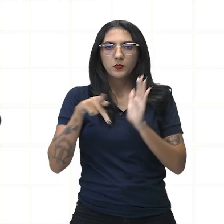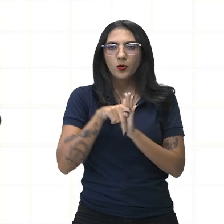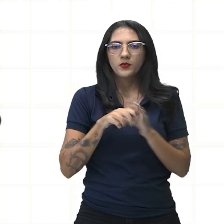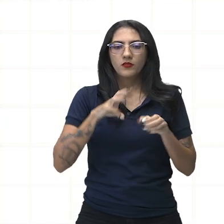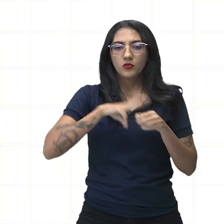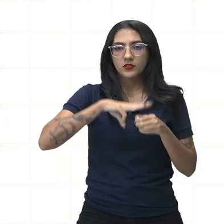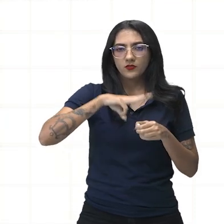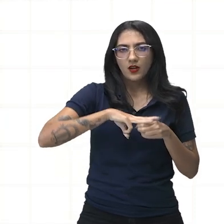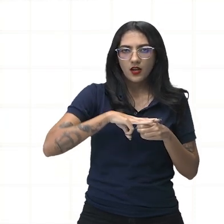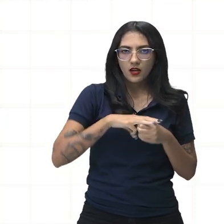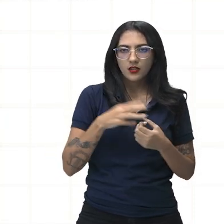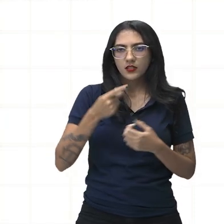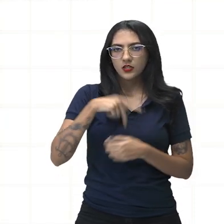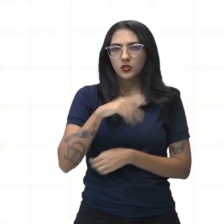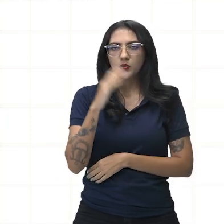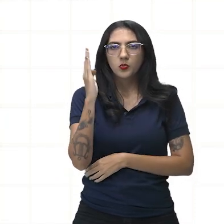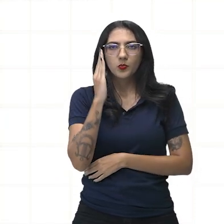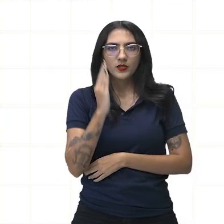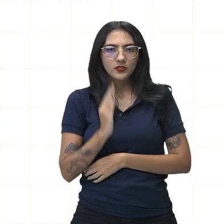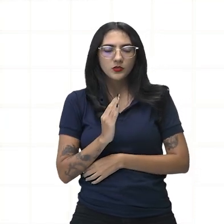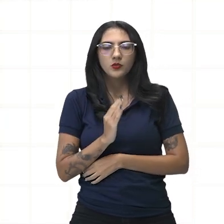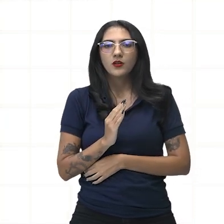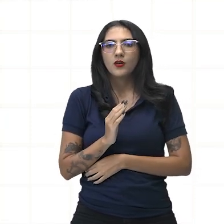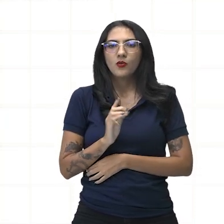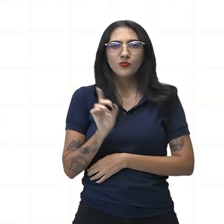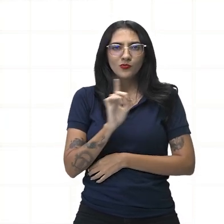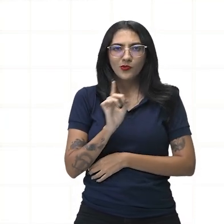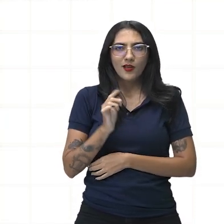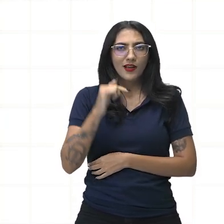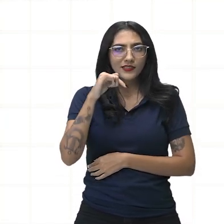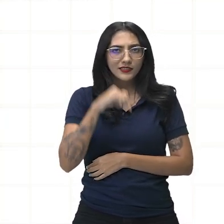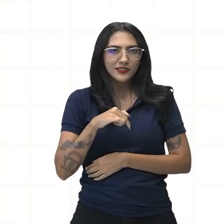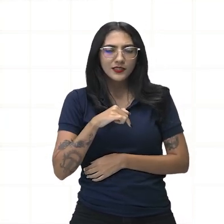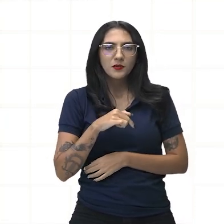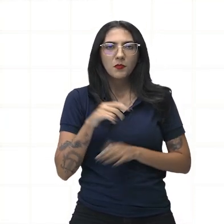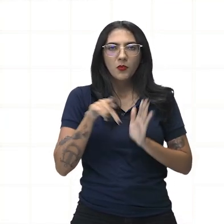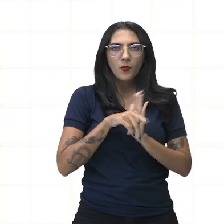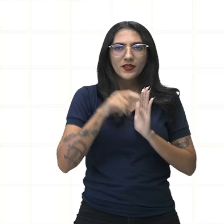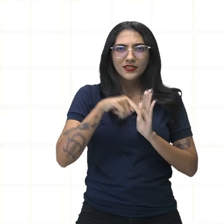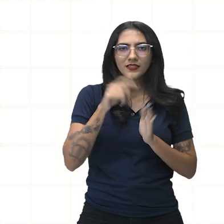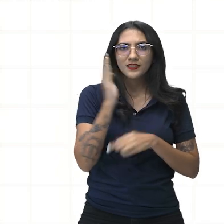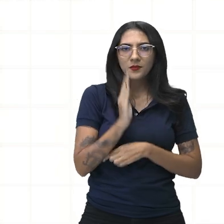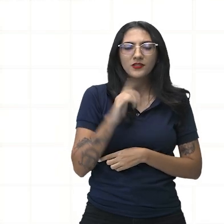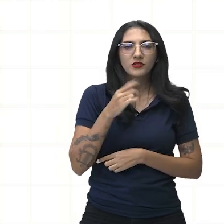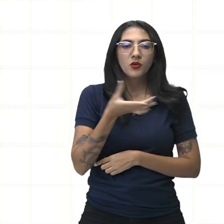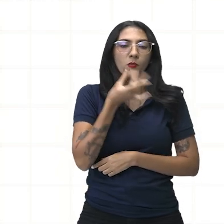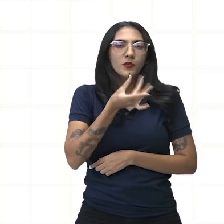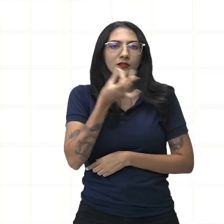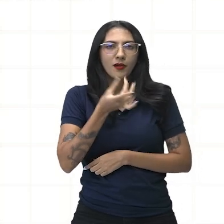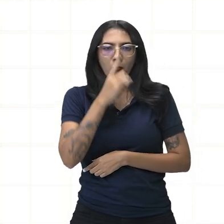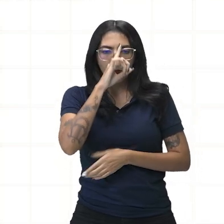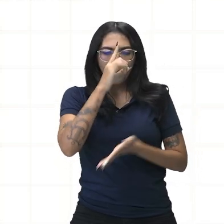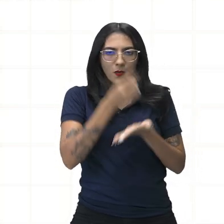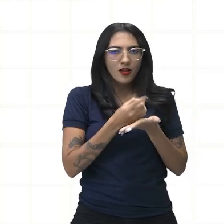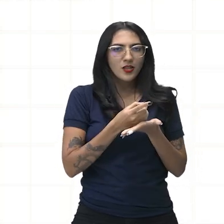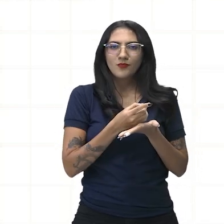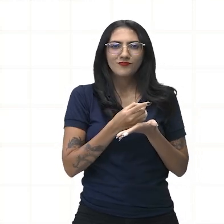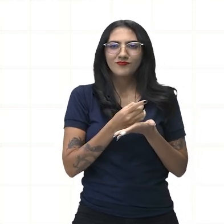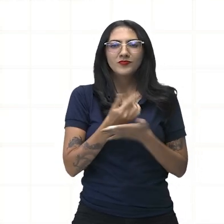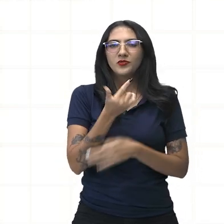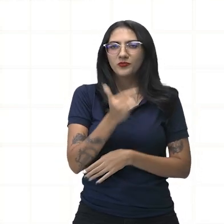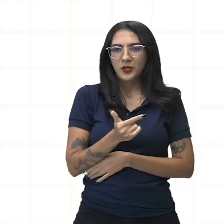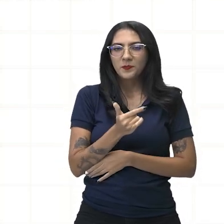Brasil, não é aqui na fábrica da Volkswagen no Brasil que as decisões são tomadas, tá?